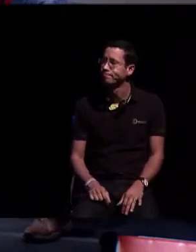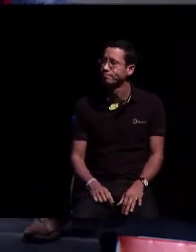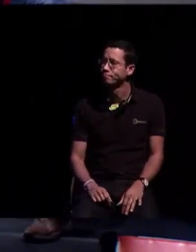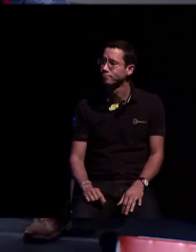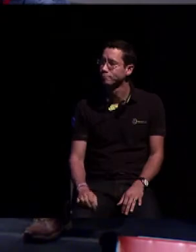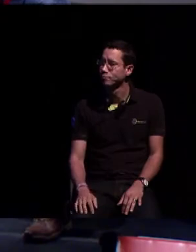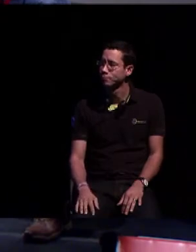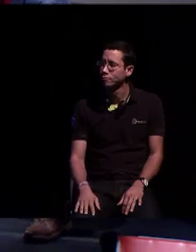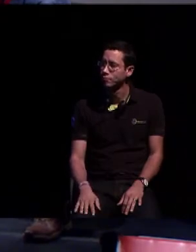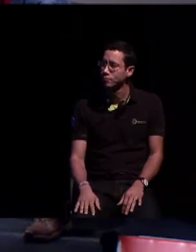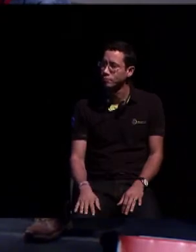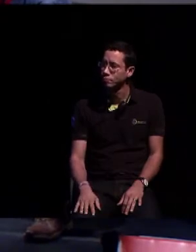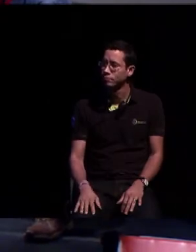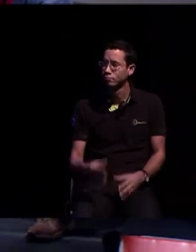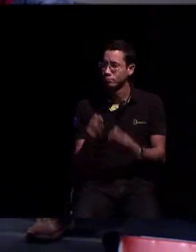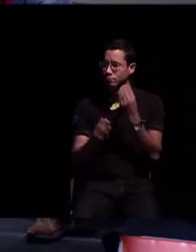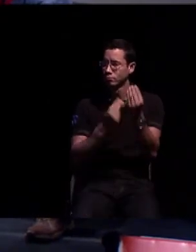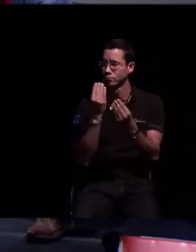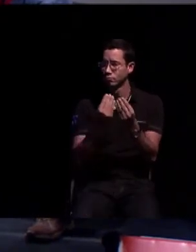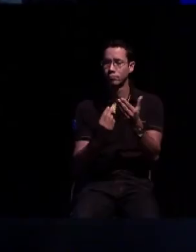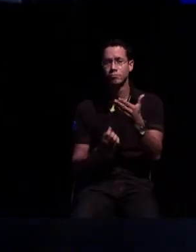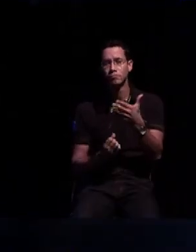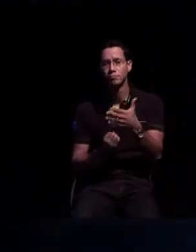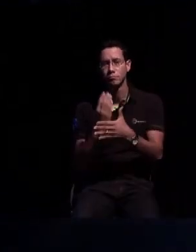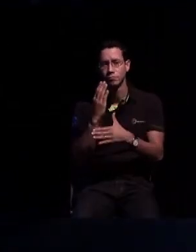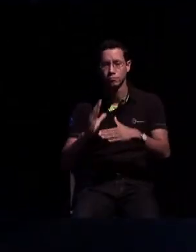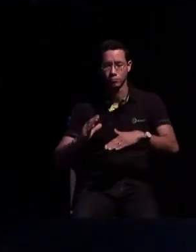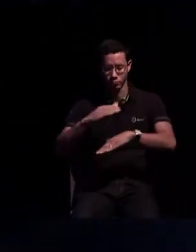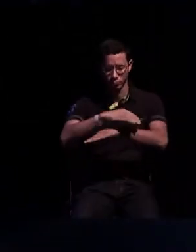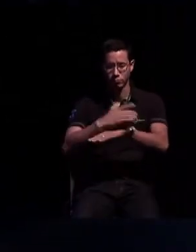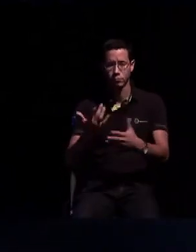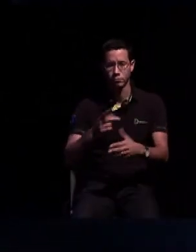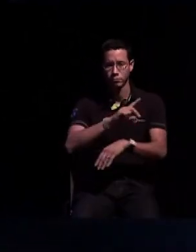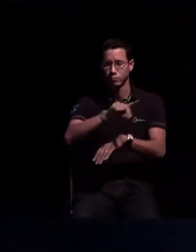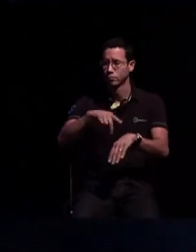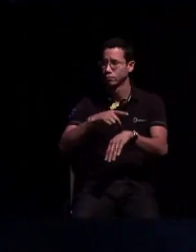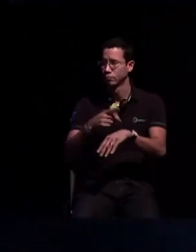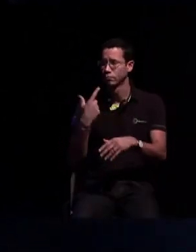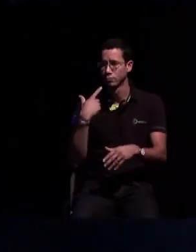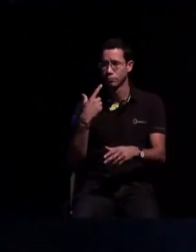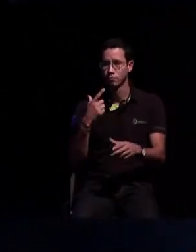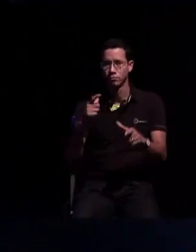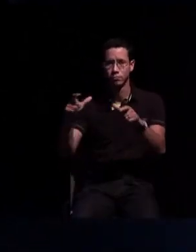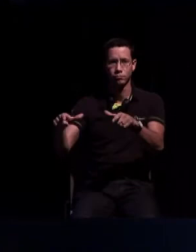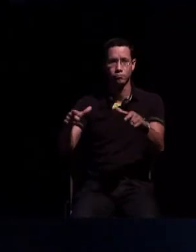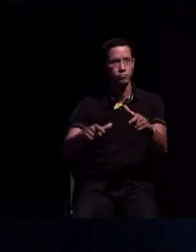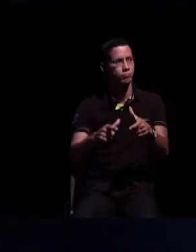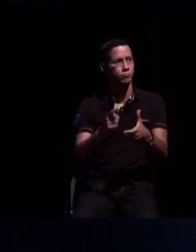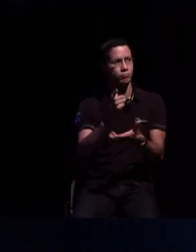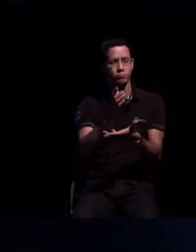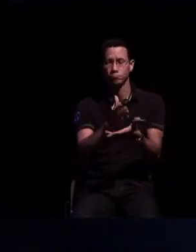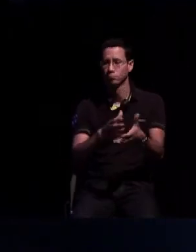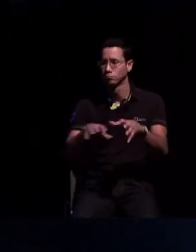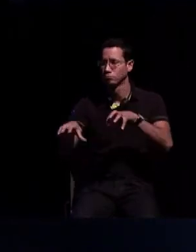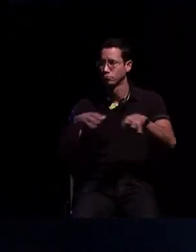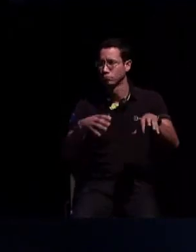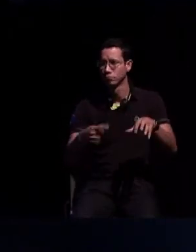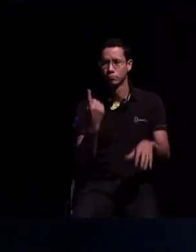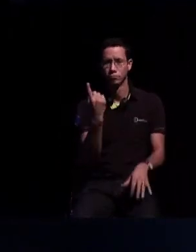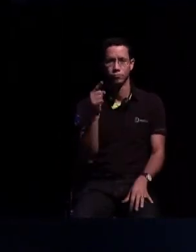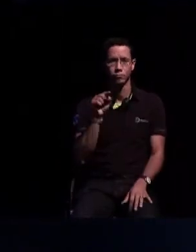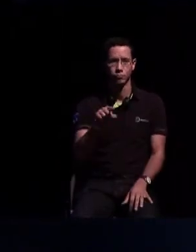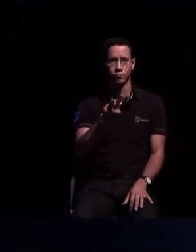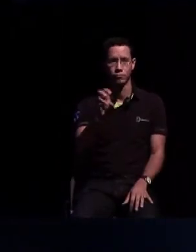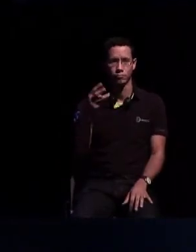Ay, sí. ¿Cómo crear puentes en un país con un territorio dividido en 5,570